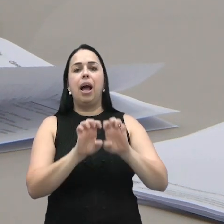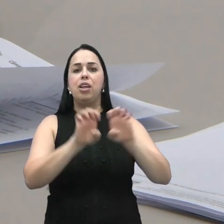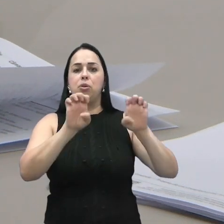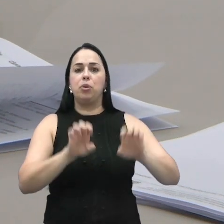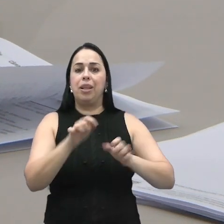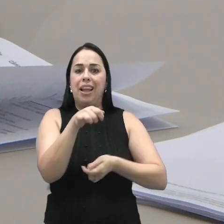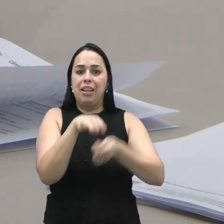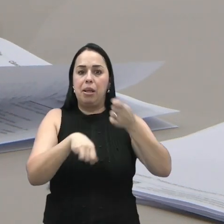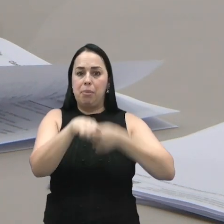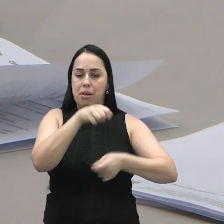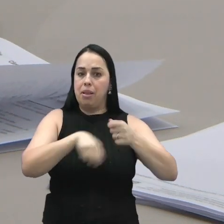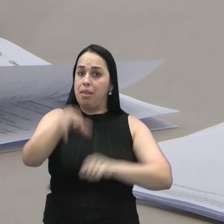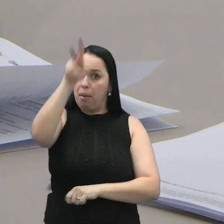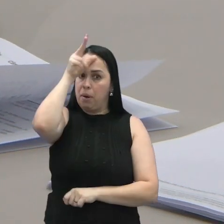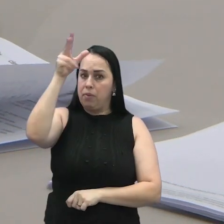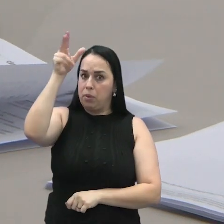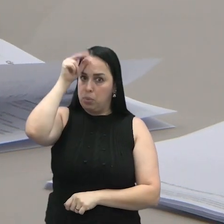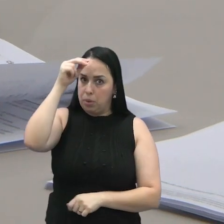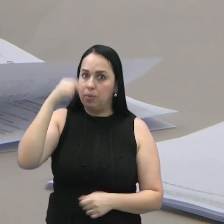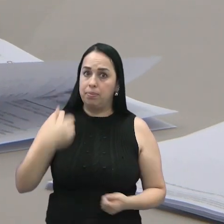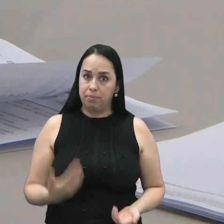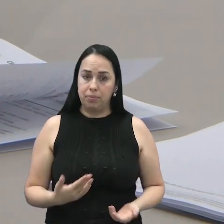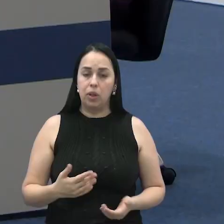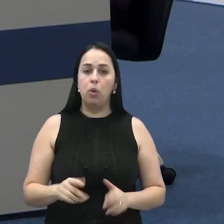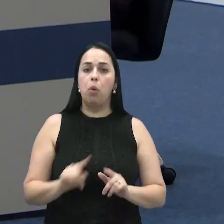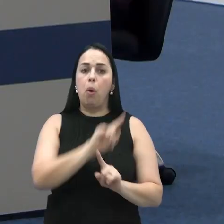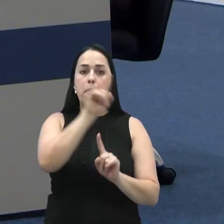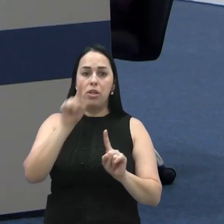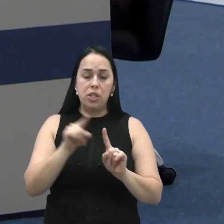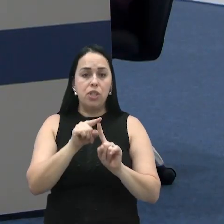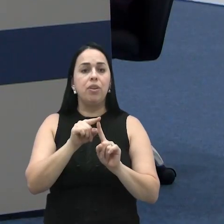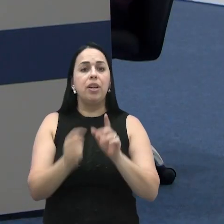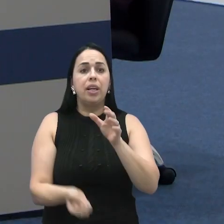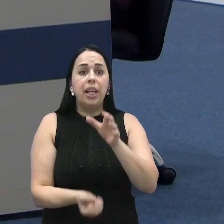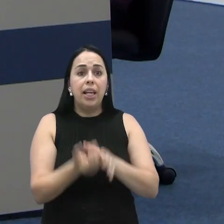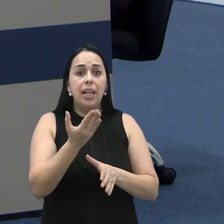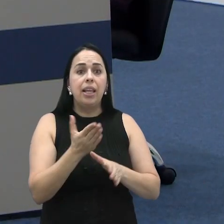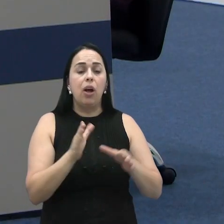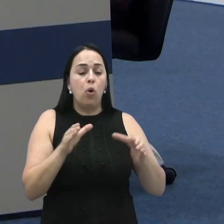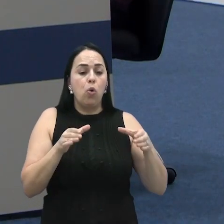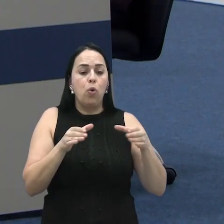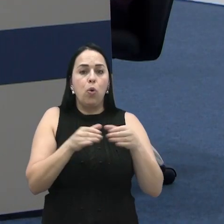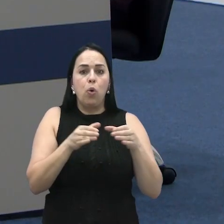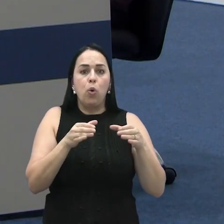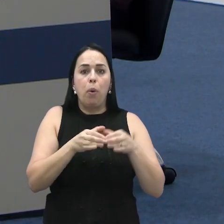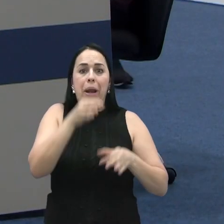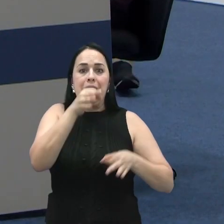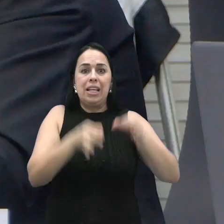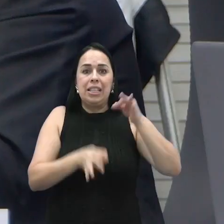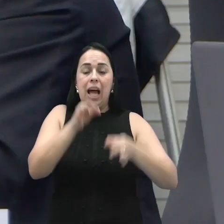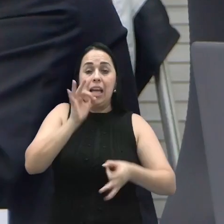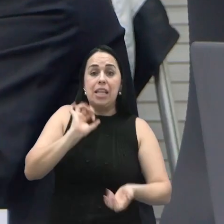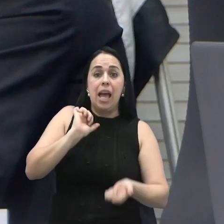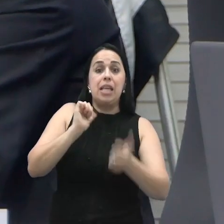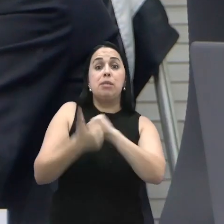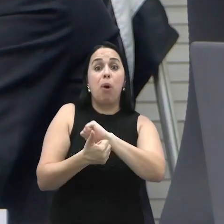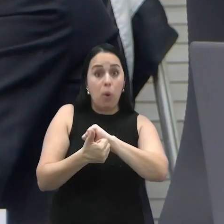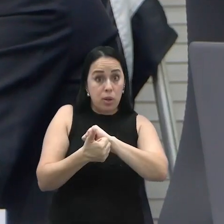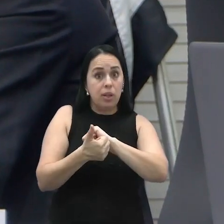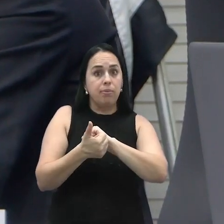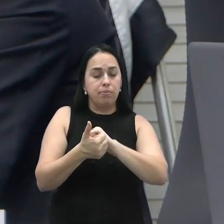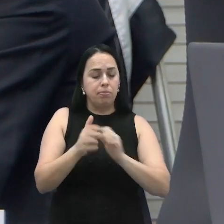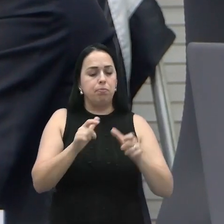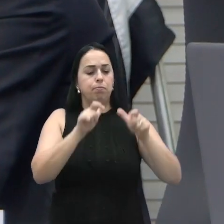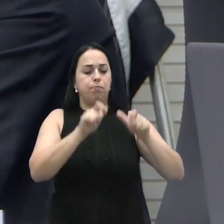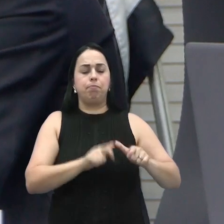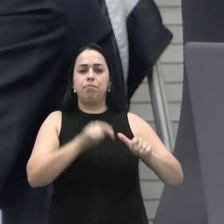da administração pública de São José. A matéria cria na cidade a Junta de Justiça